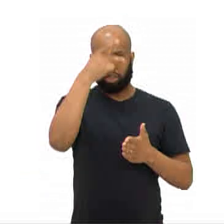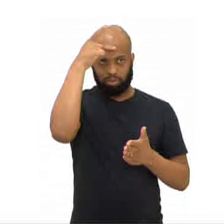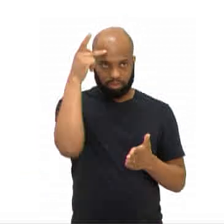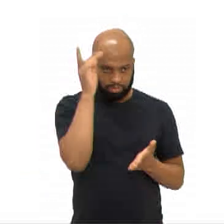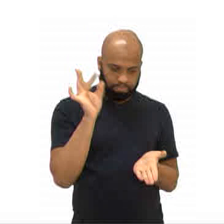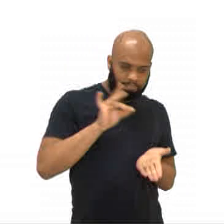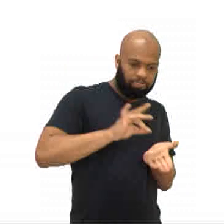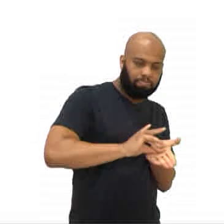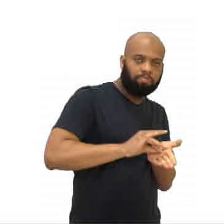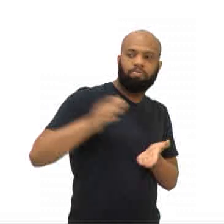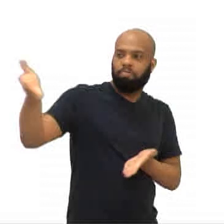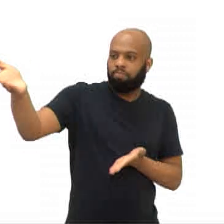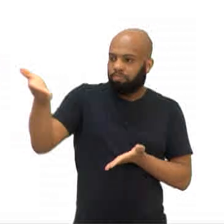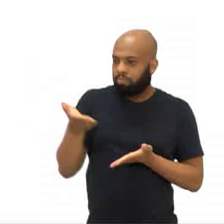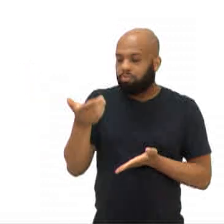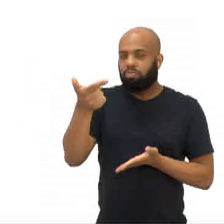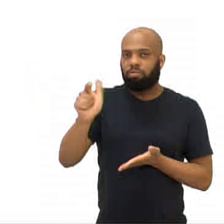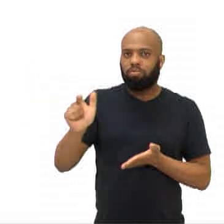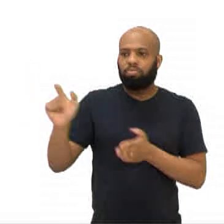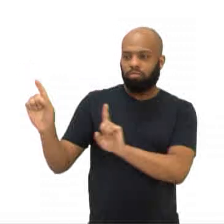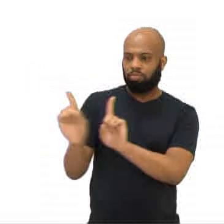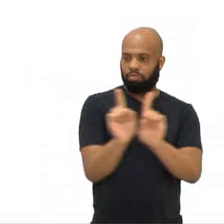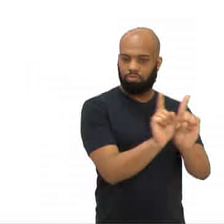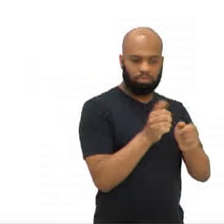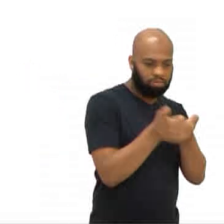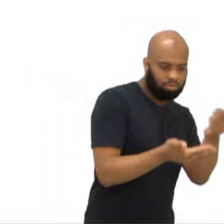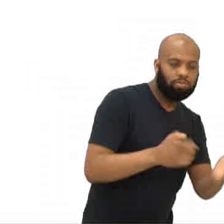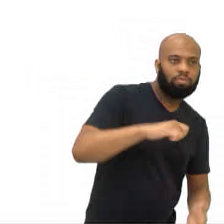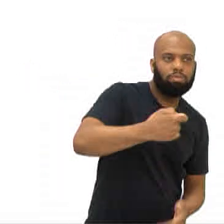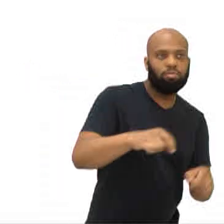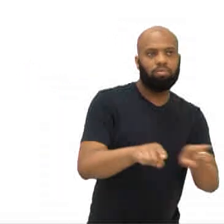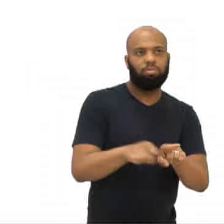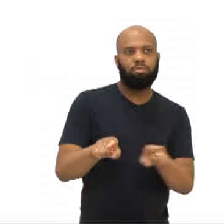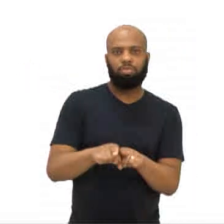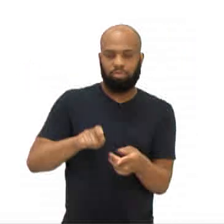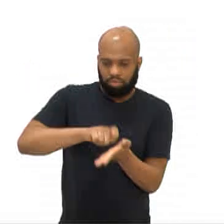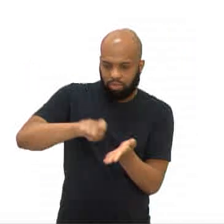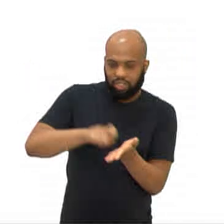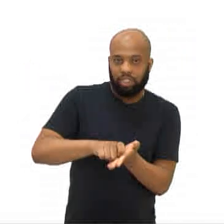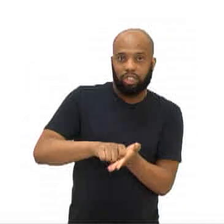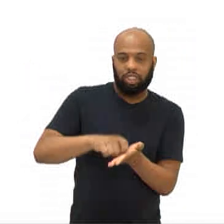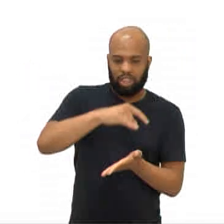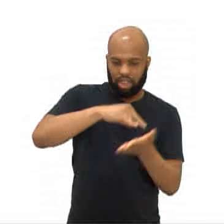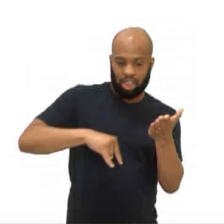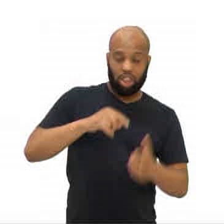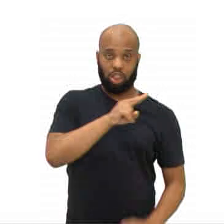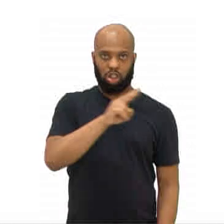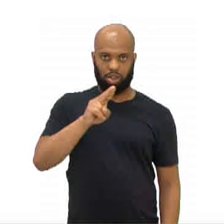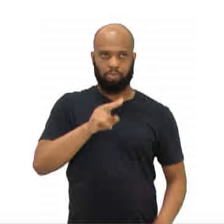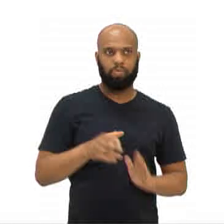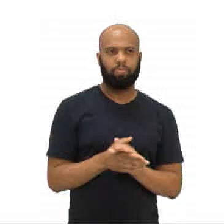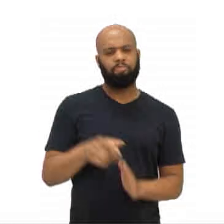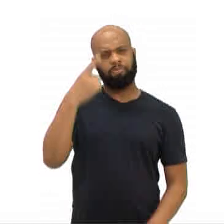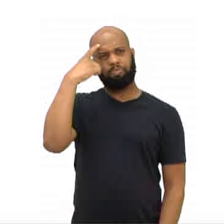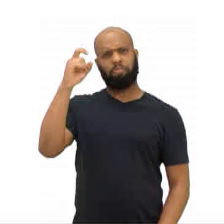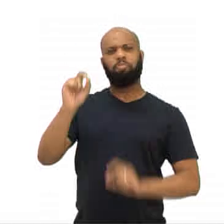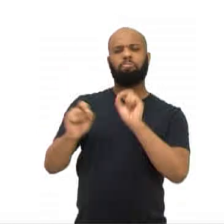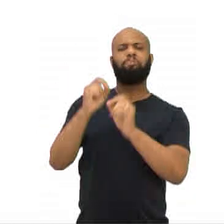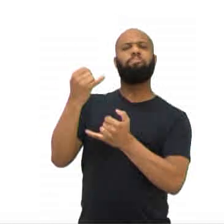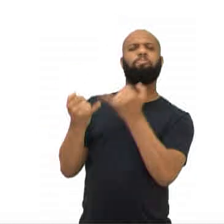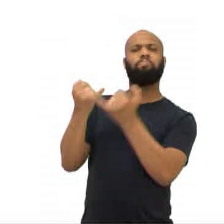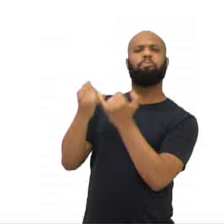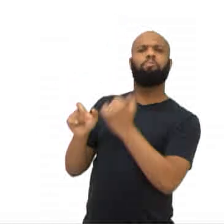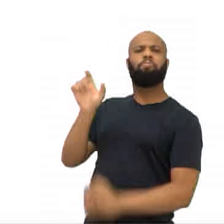personagem Condorito, chama outro casal ali para atendê-lo sobre o registro de nomes. A ideia é pensar, que te